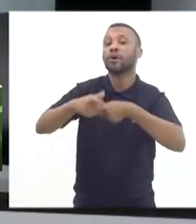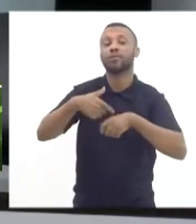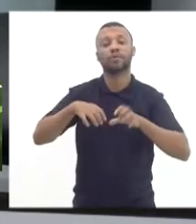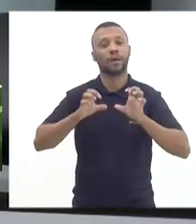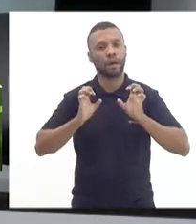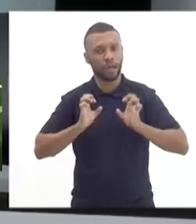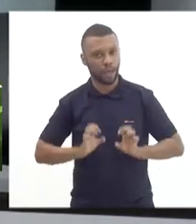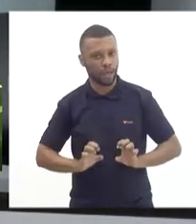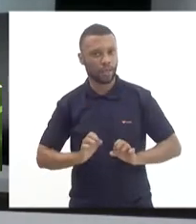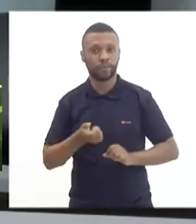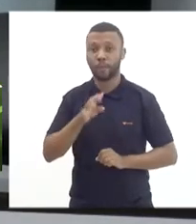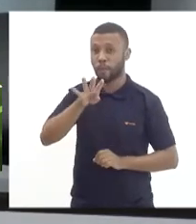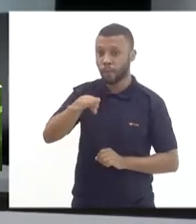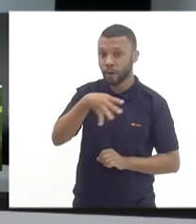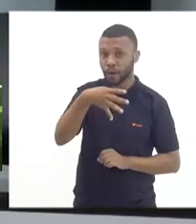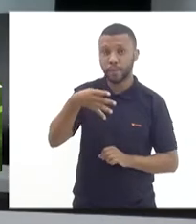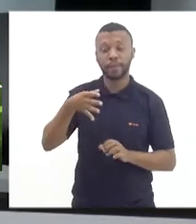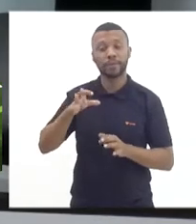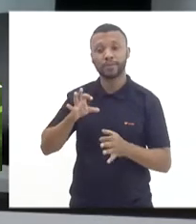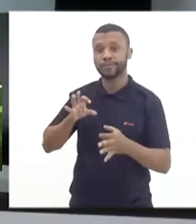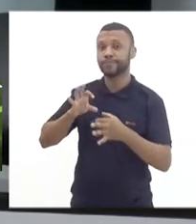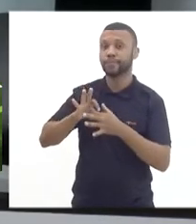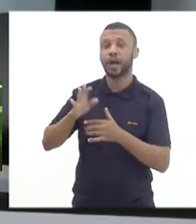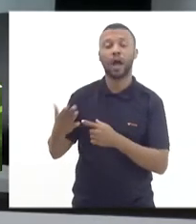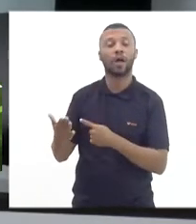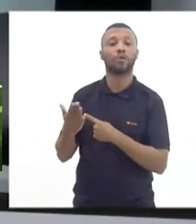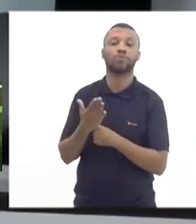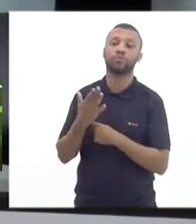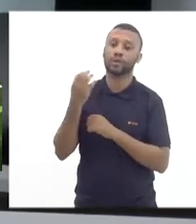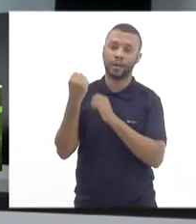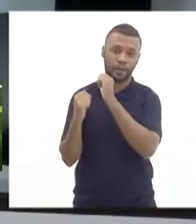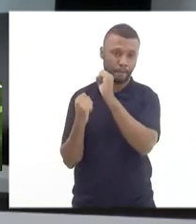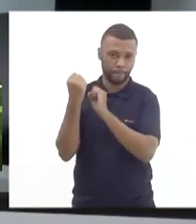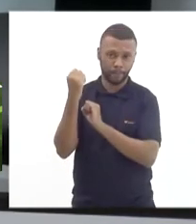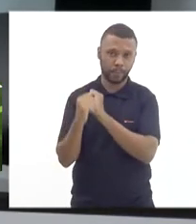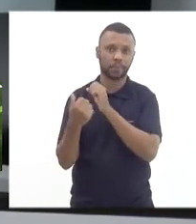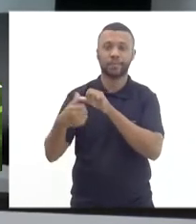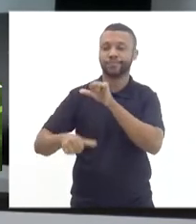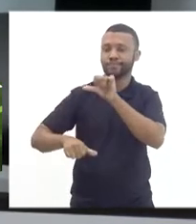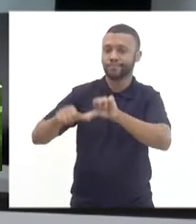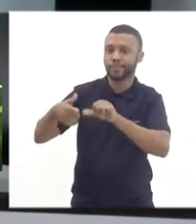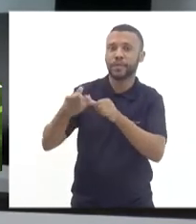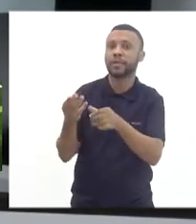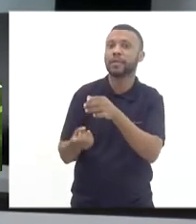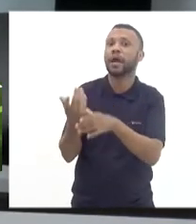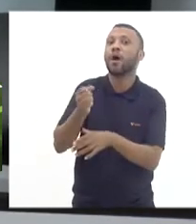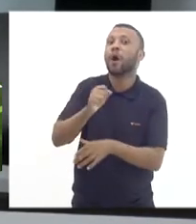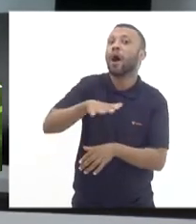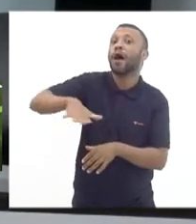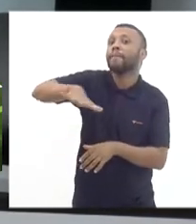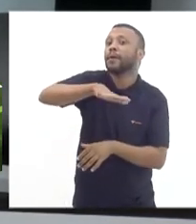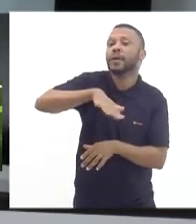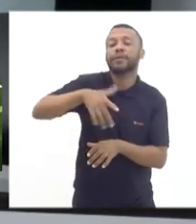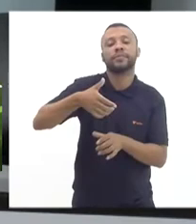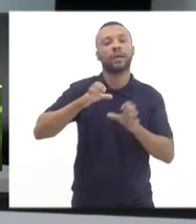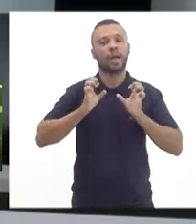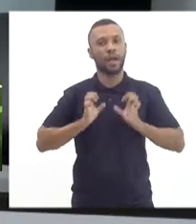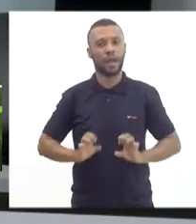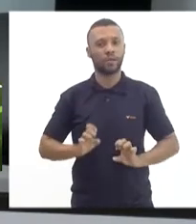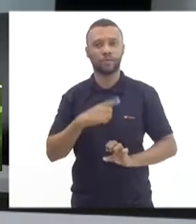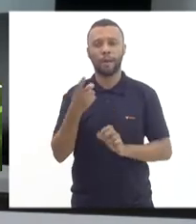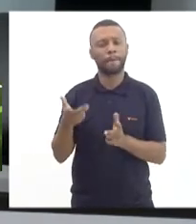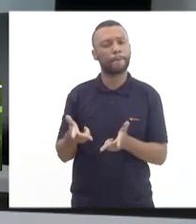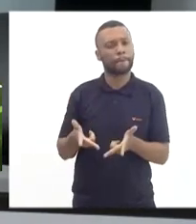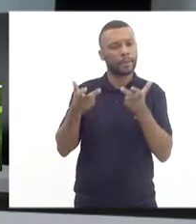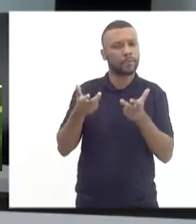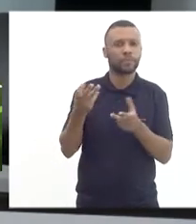de integridade, ajuda a empresa a se tornar, criar um ambiente ético, e a gente notou isso dentro do